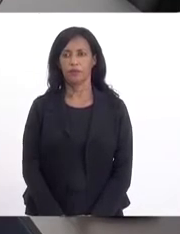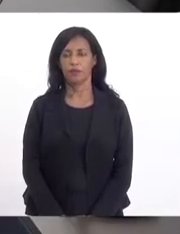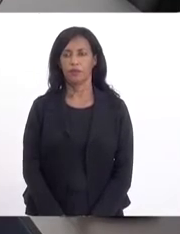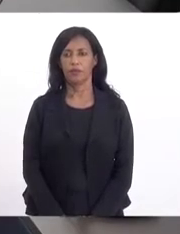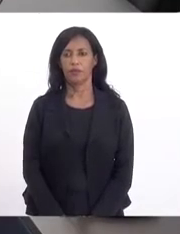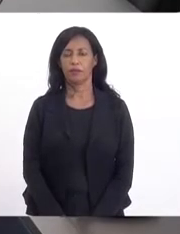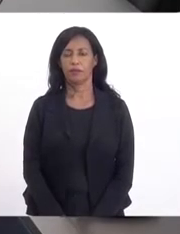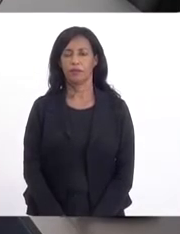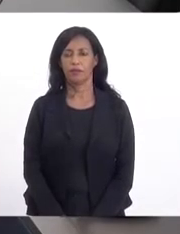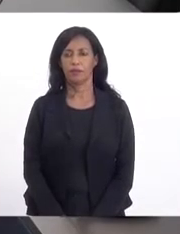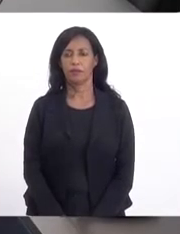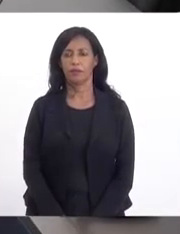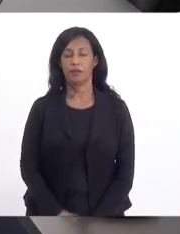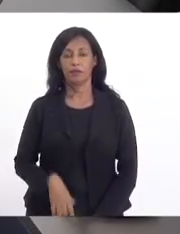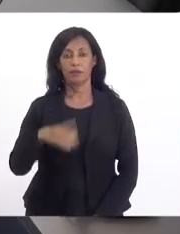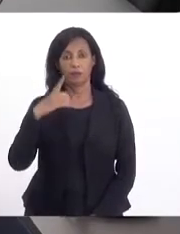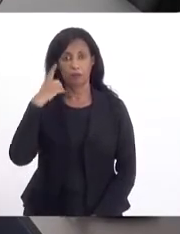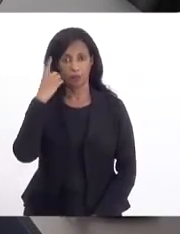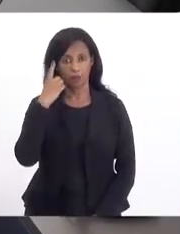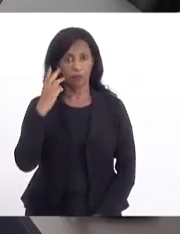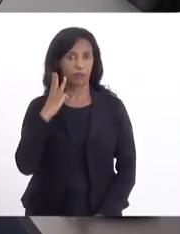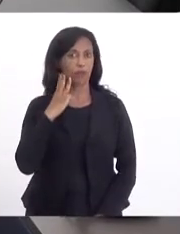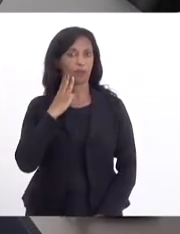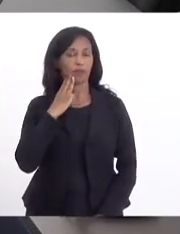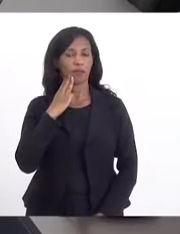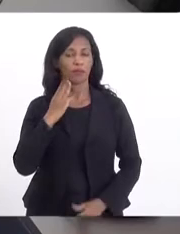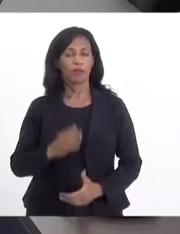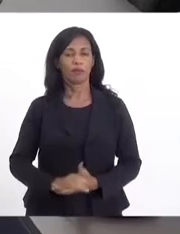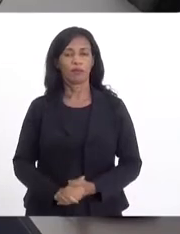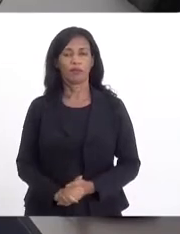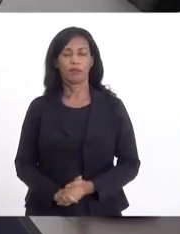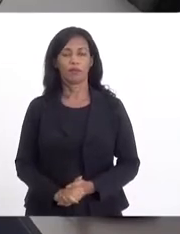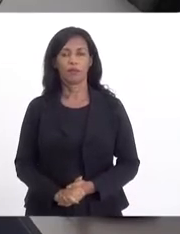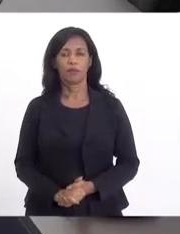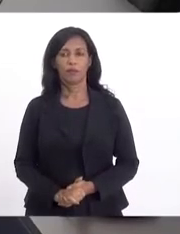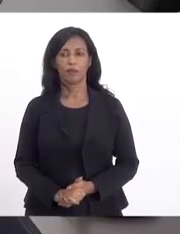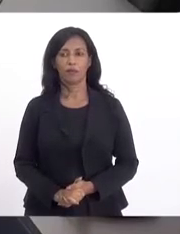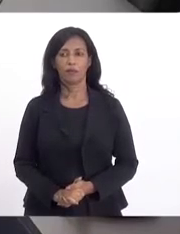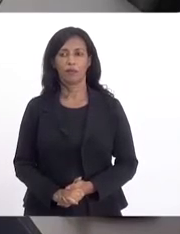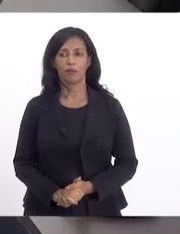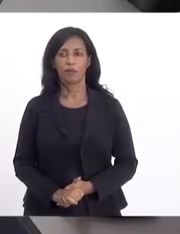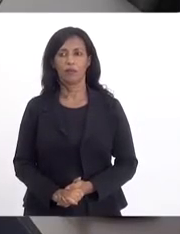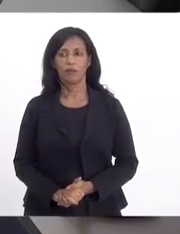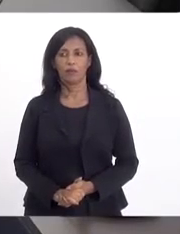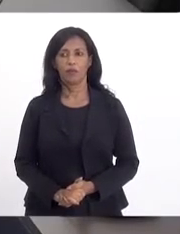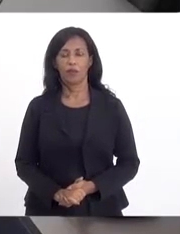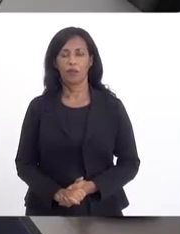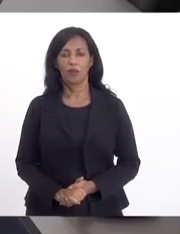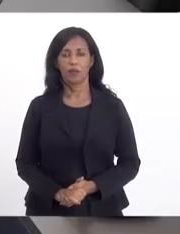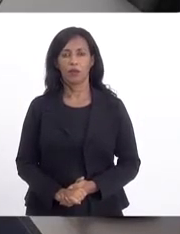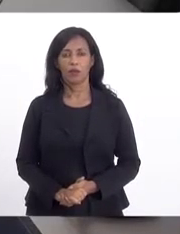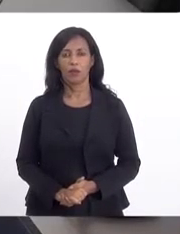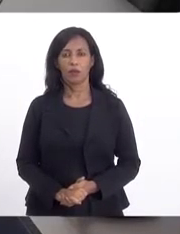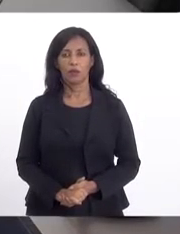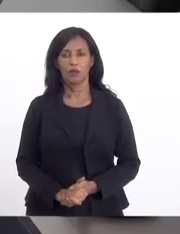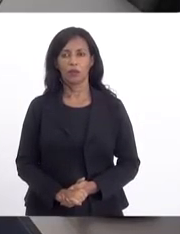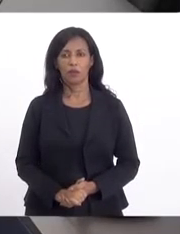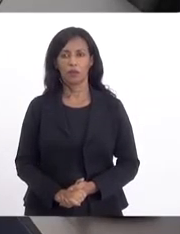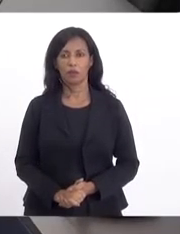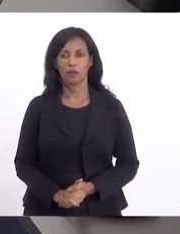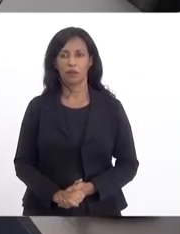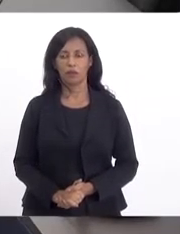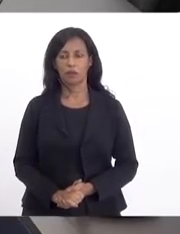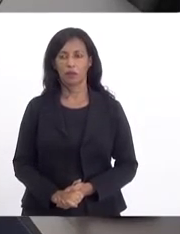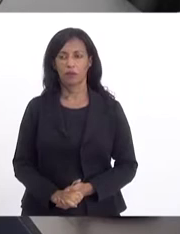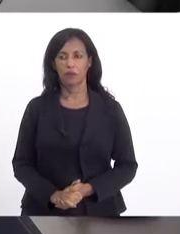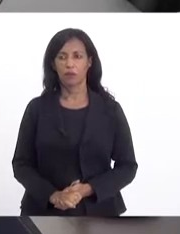Tá. O deputado Valdeque, quando a gente descer para áreas